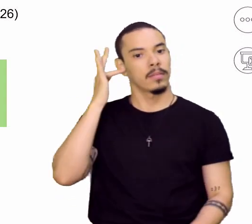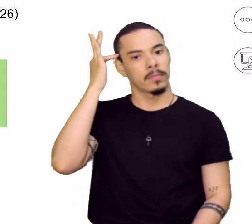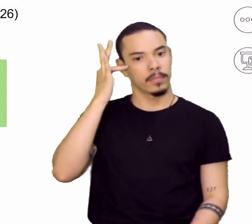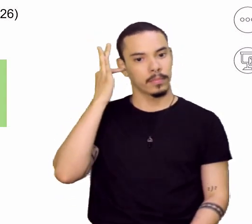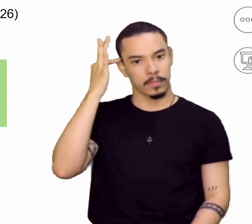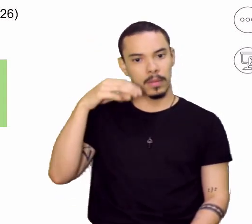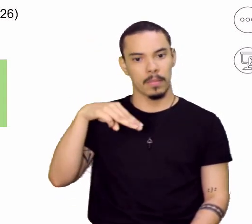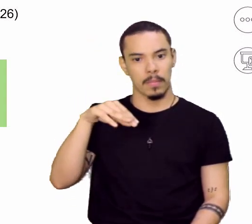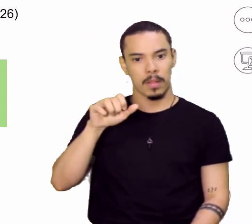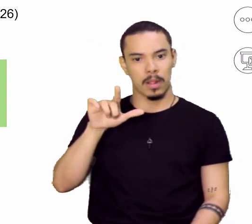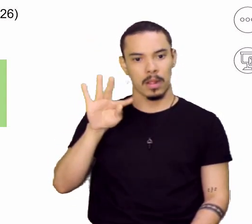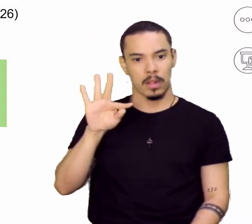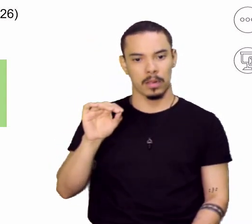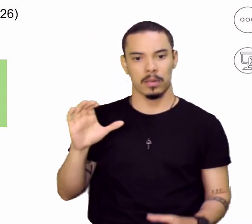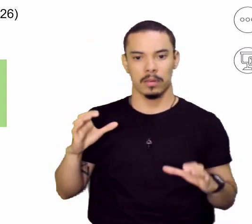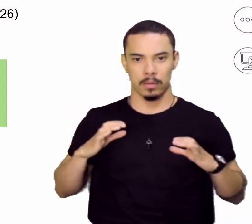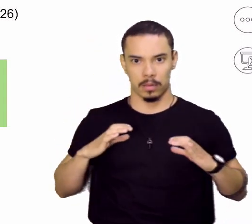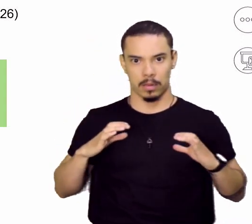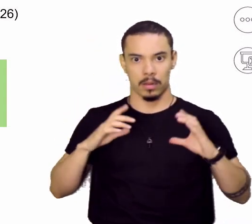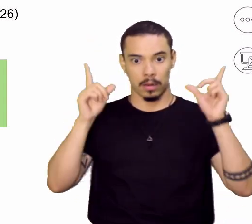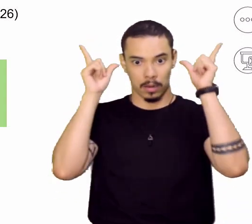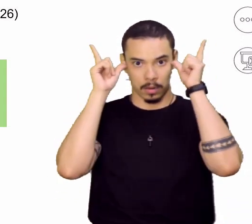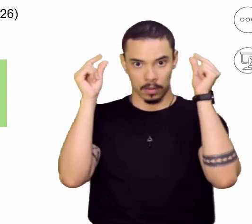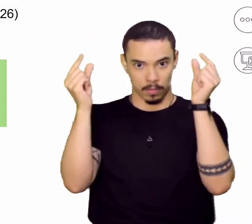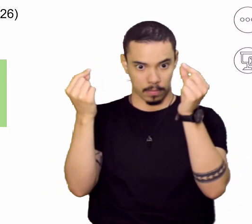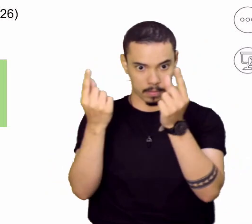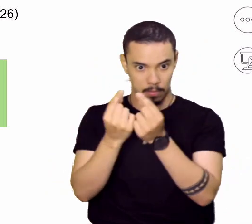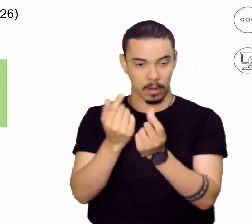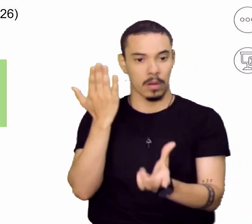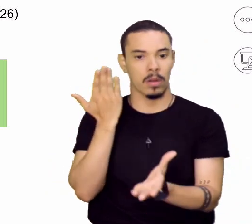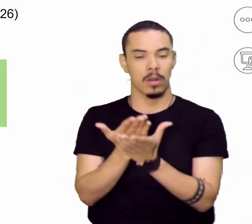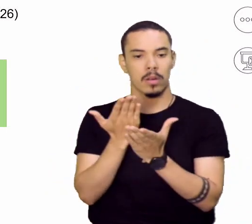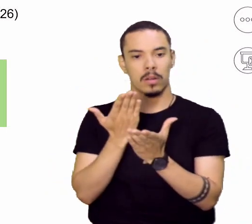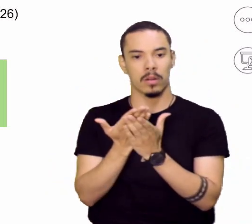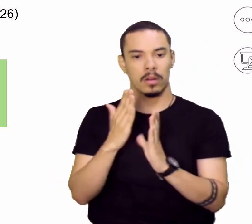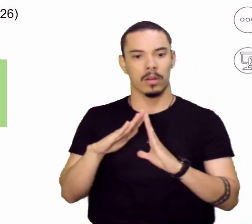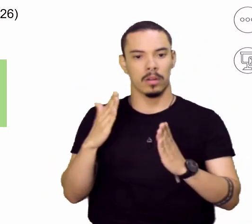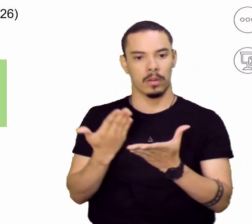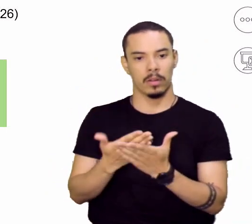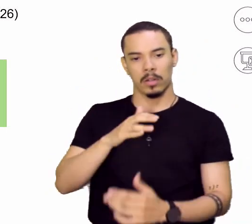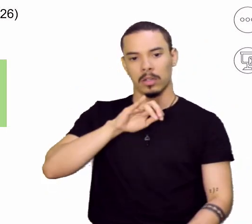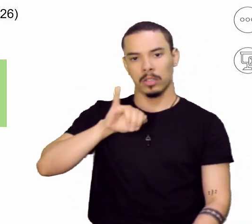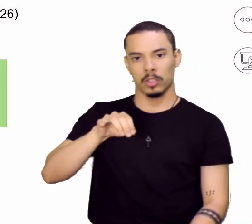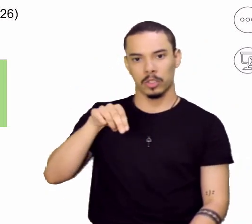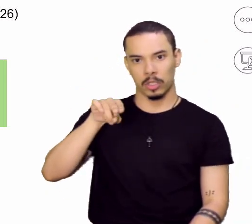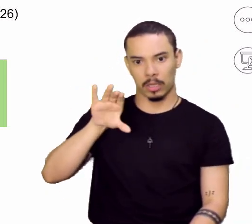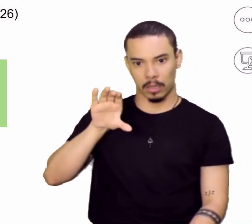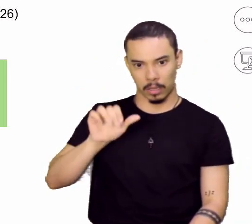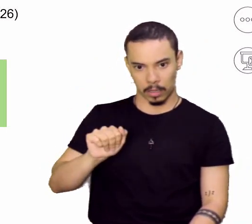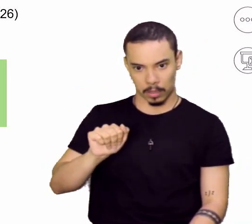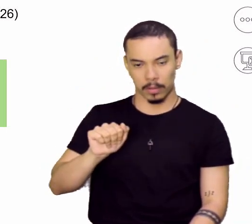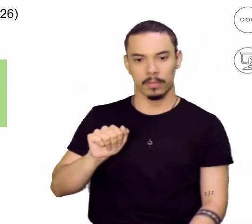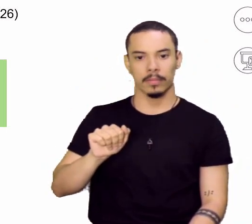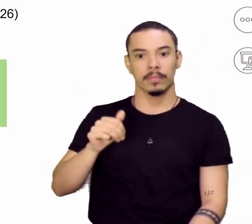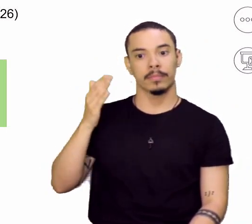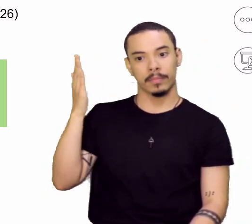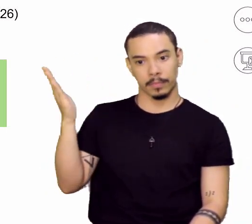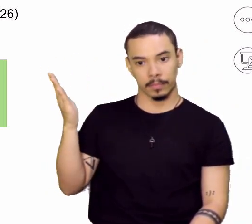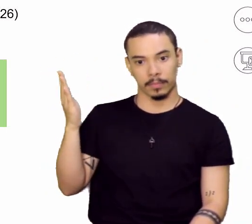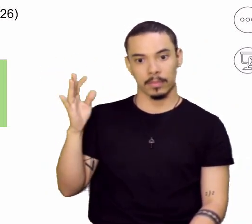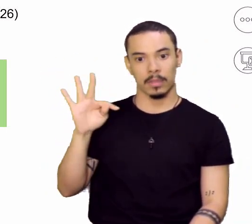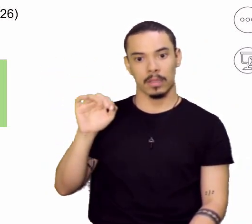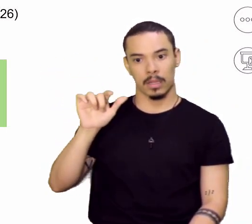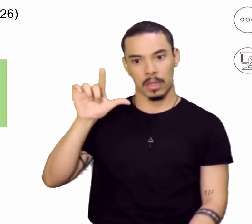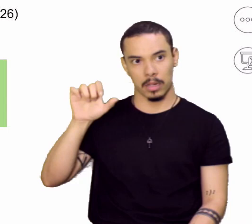uma cidade na Grécia Antiga, ok? E eles estudaram na escola jônica. Tales,